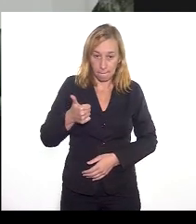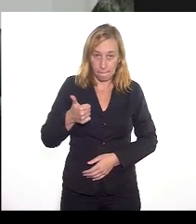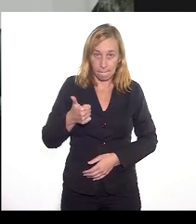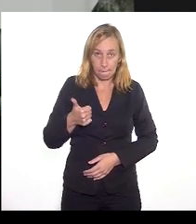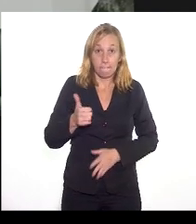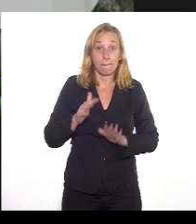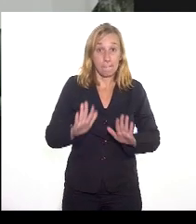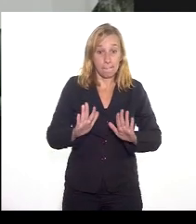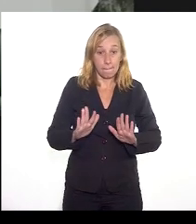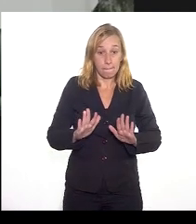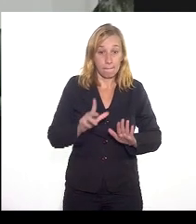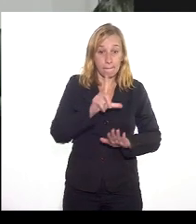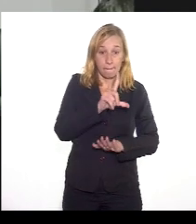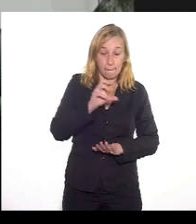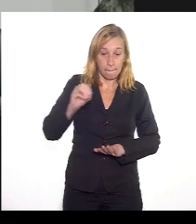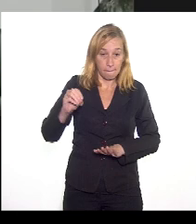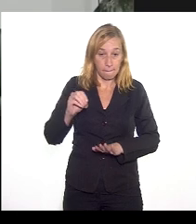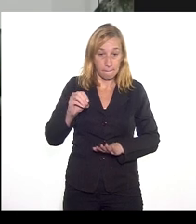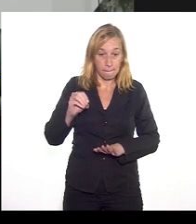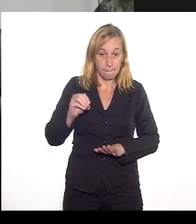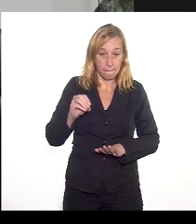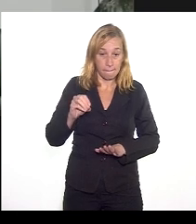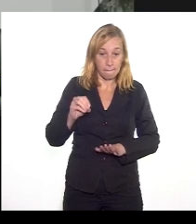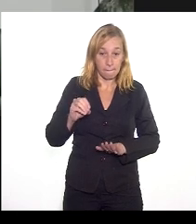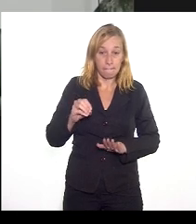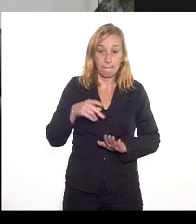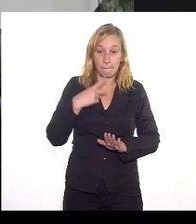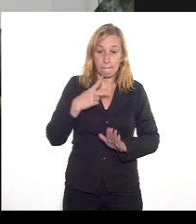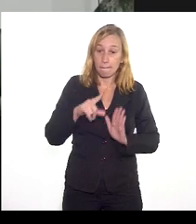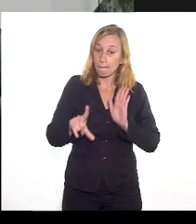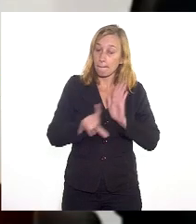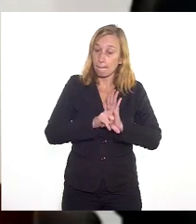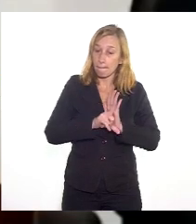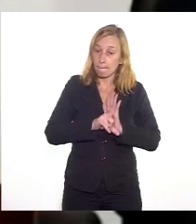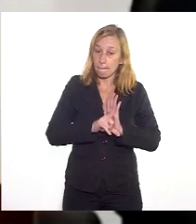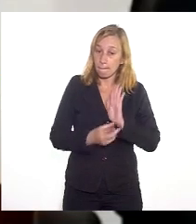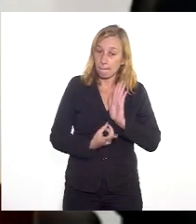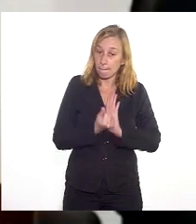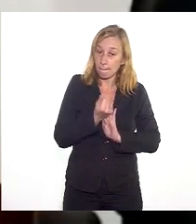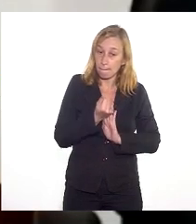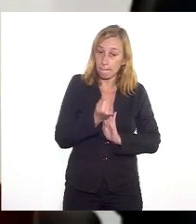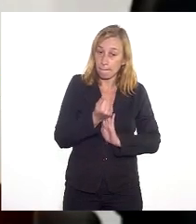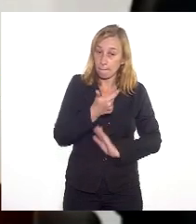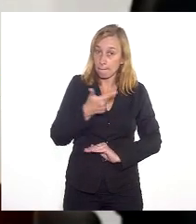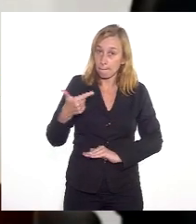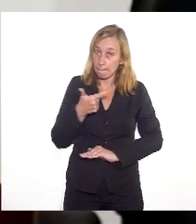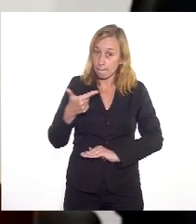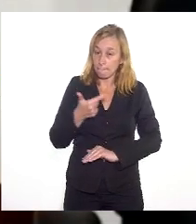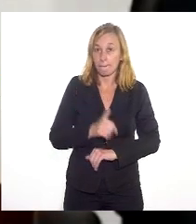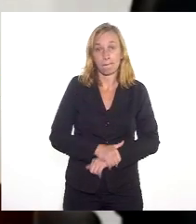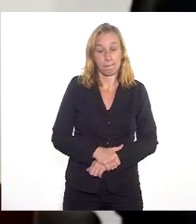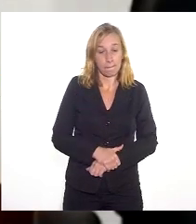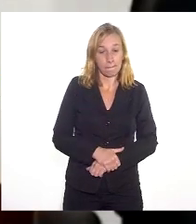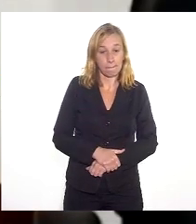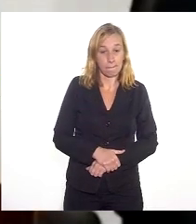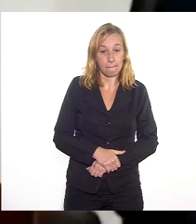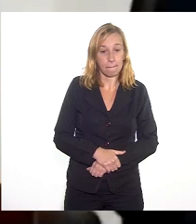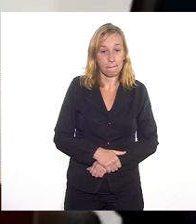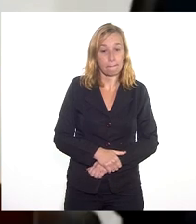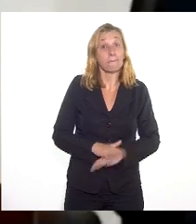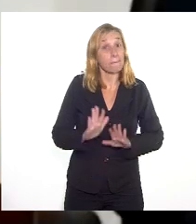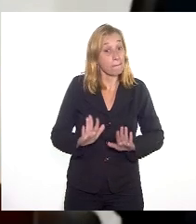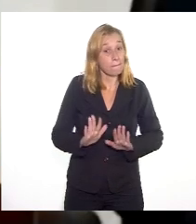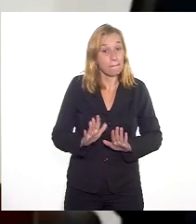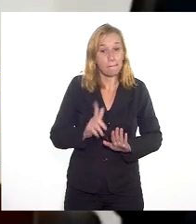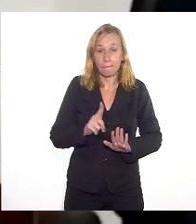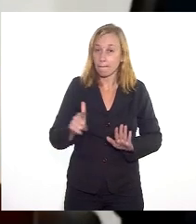Nós estamos fazendo a LDO, que vai dizer as diretrizes do orçamento de 2022. Então, por enquanto,